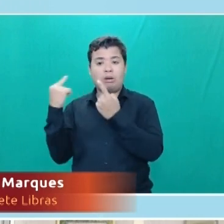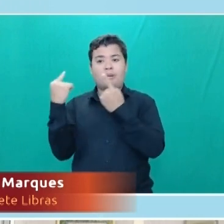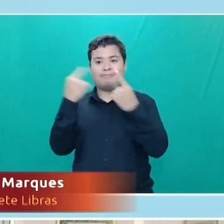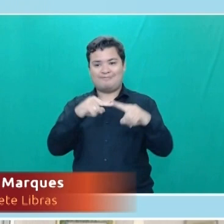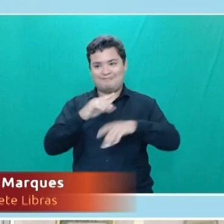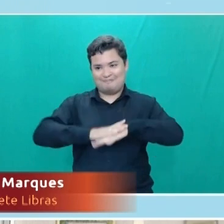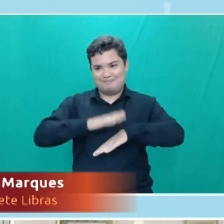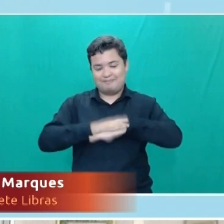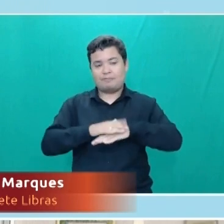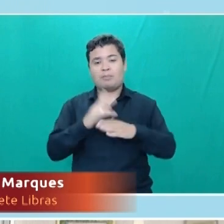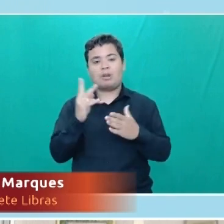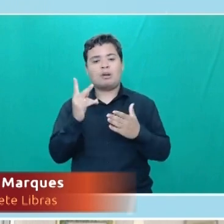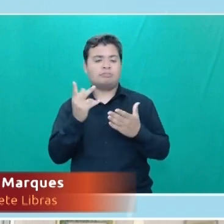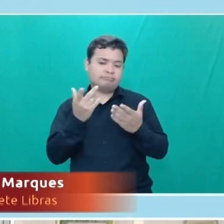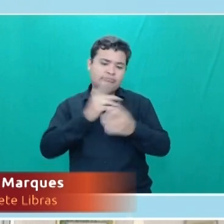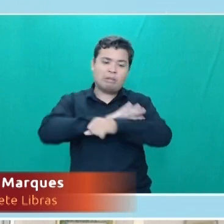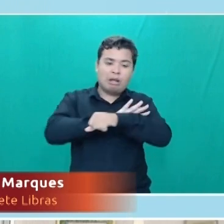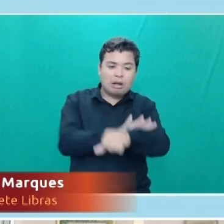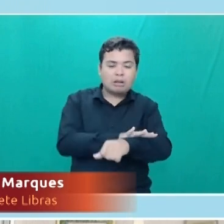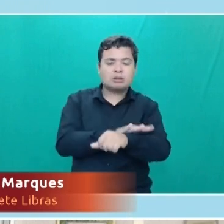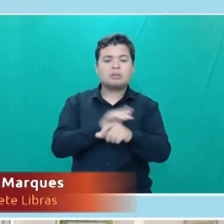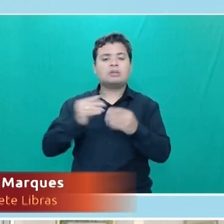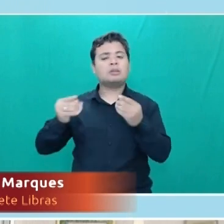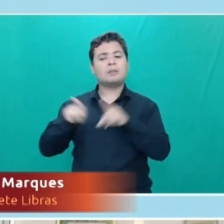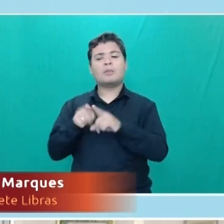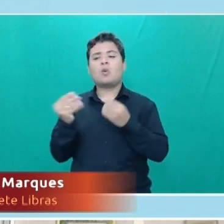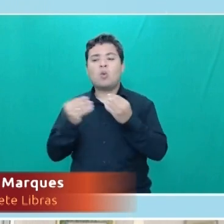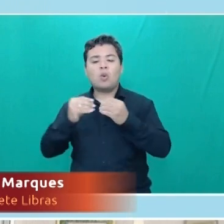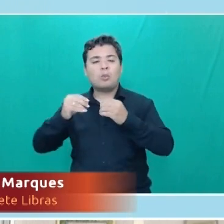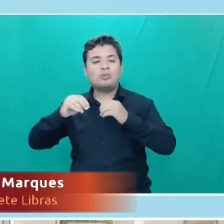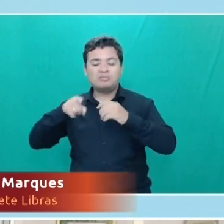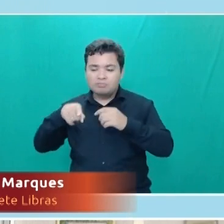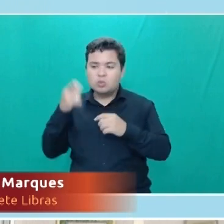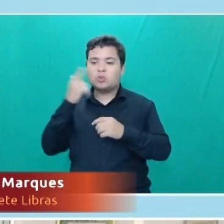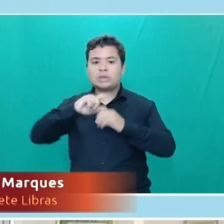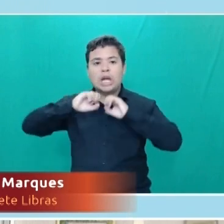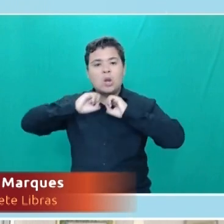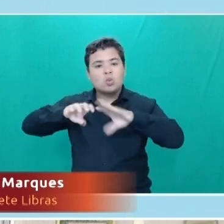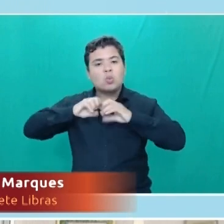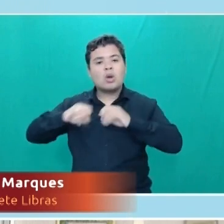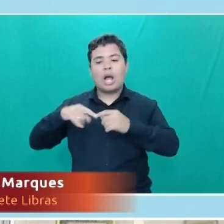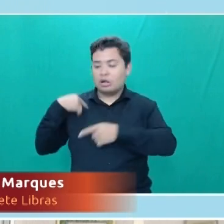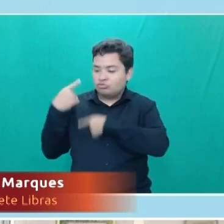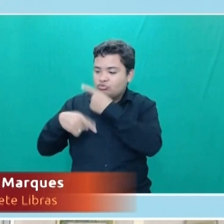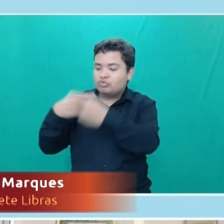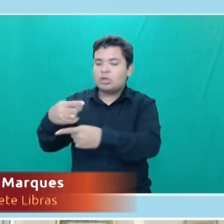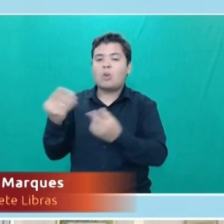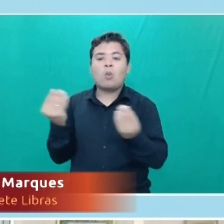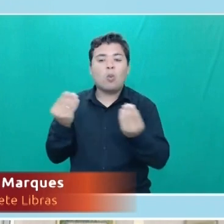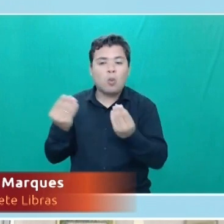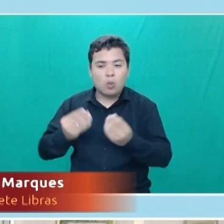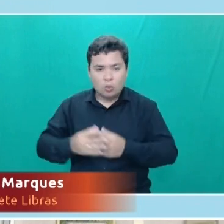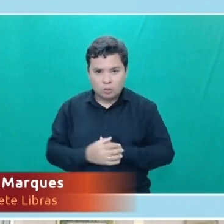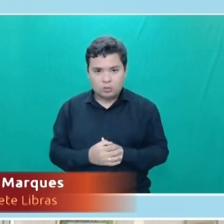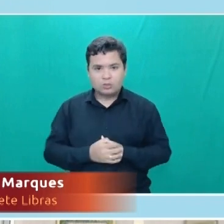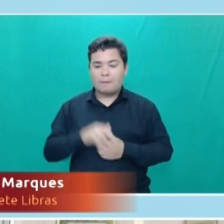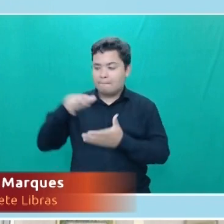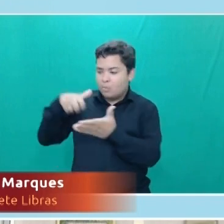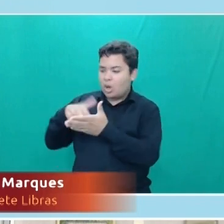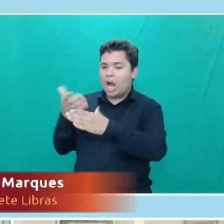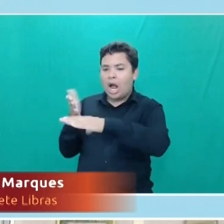educação também para as próximas gerações, né? Como que a legislação ela é importante para que a gente possa evoluir e